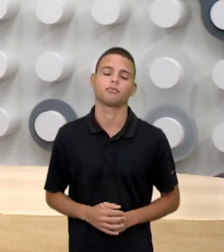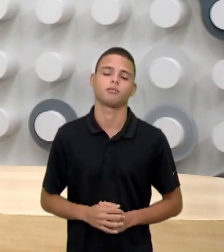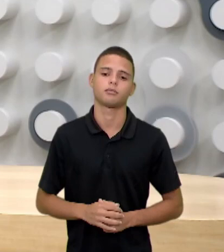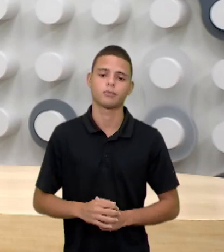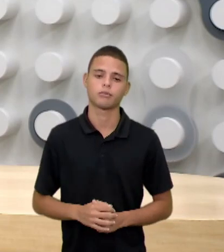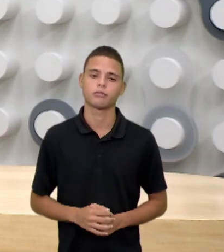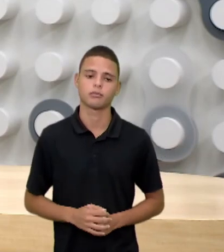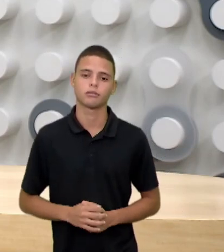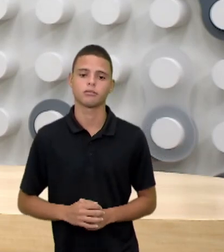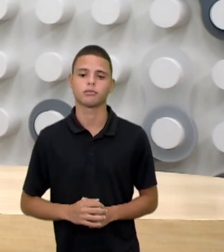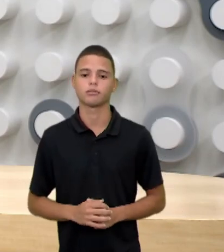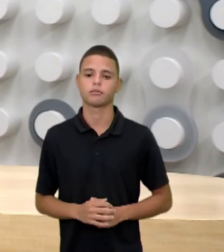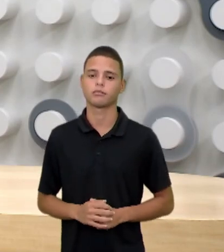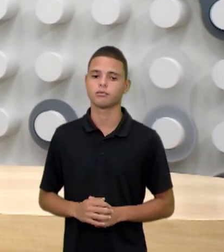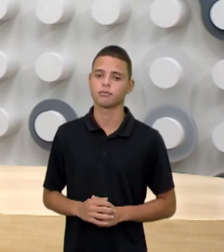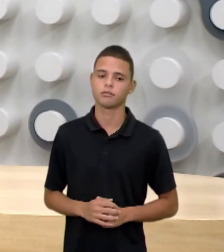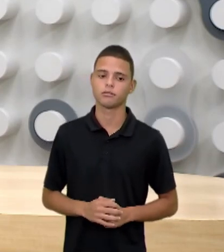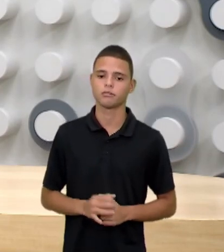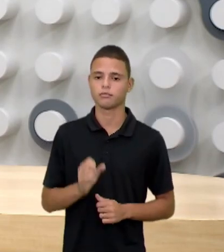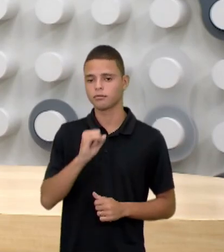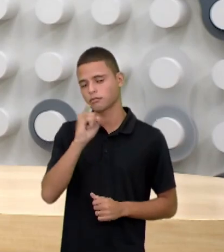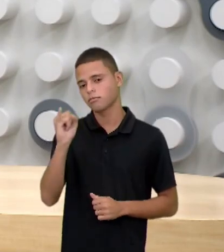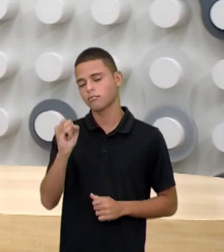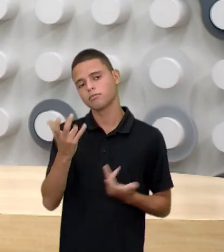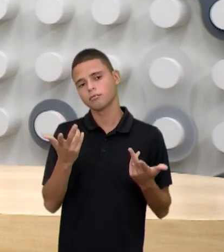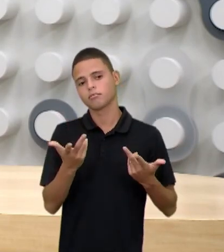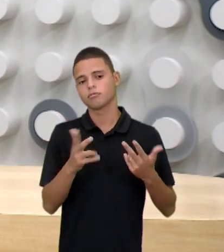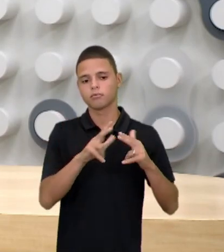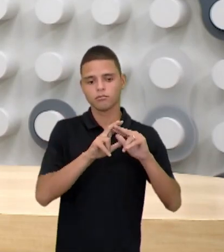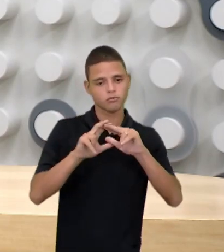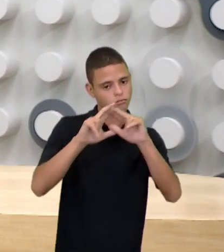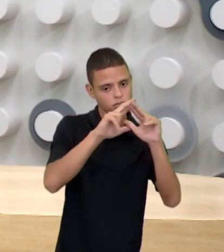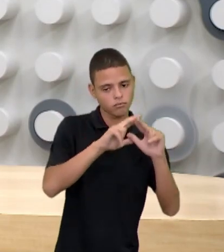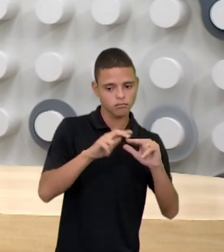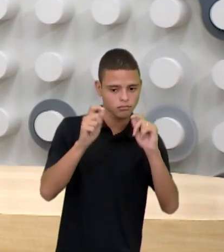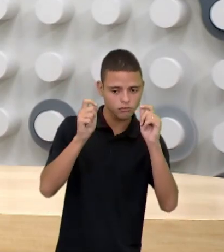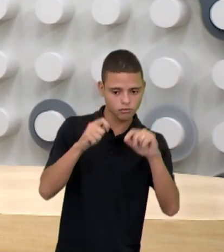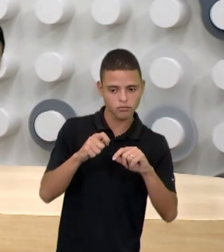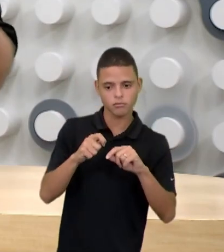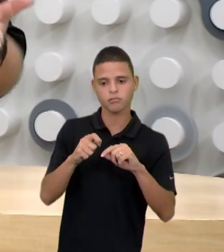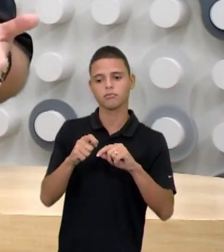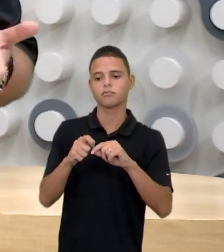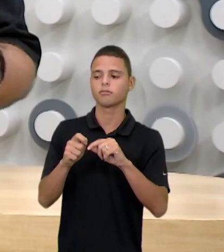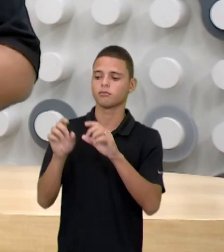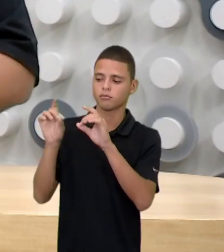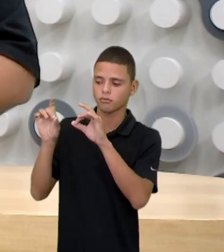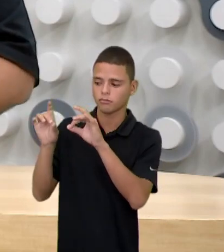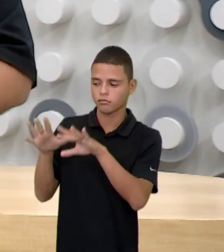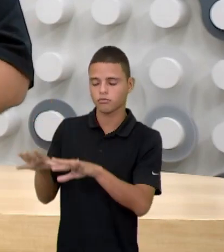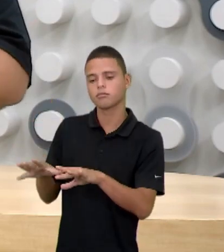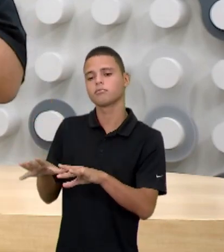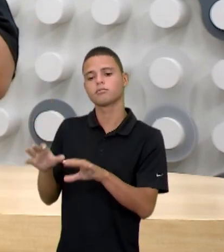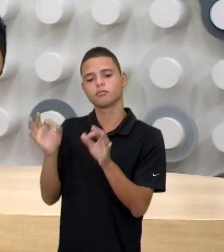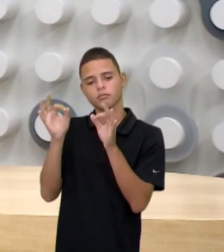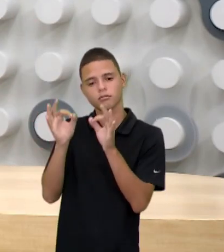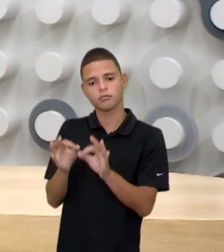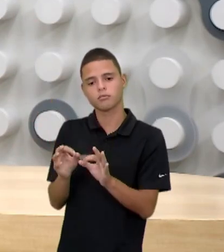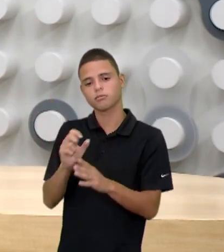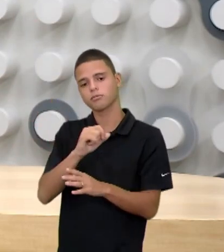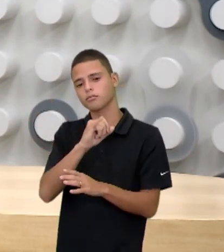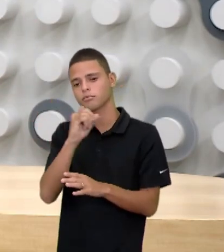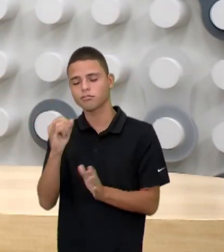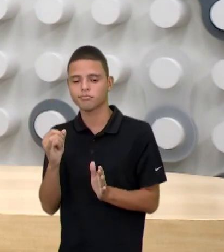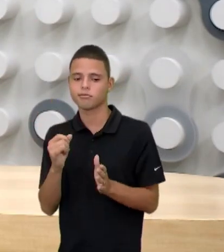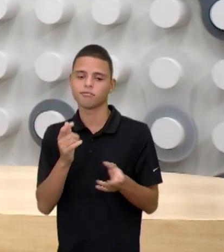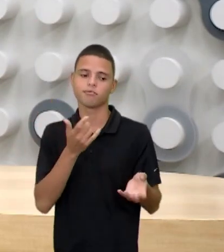resíduos que você deve jogar. Se é material orgânico, se é plástico, né, aí faz a reciclagem, se é alumínio,